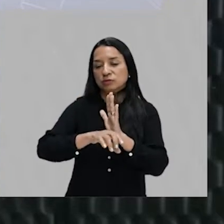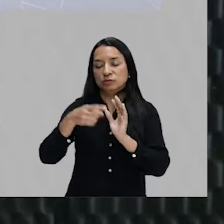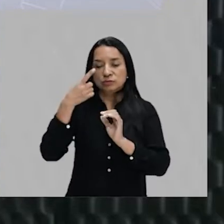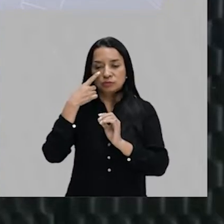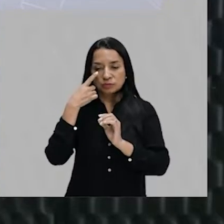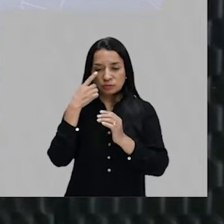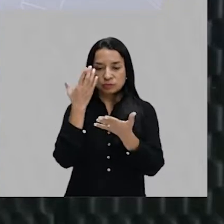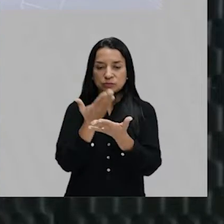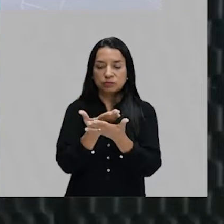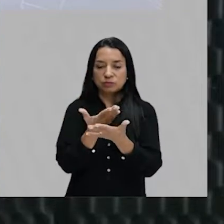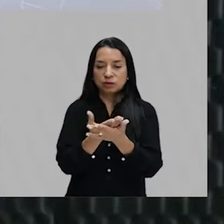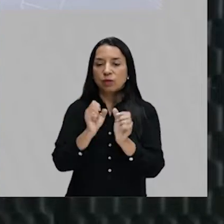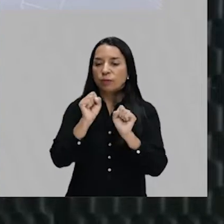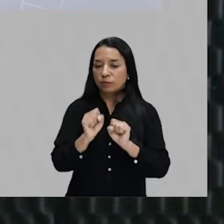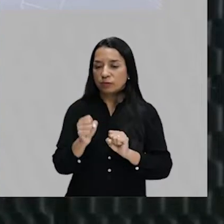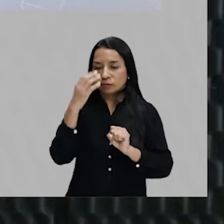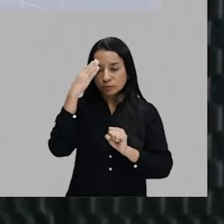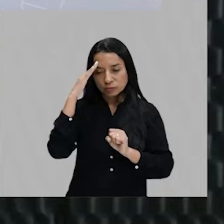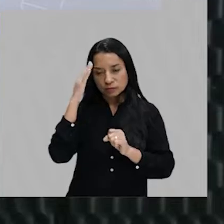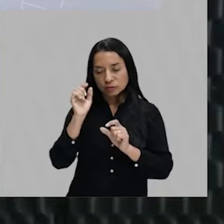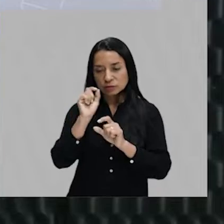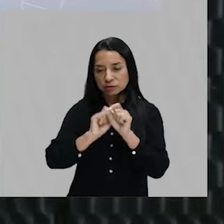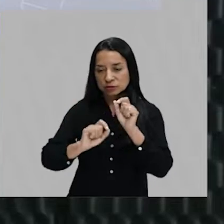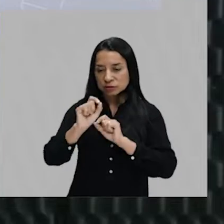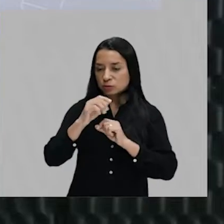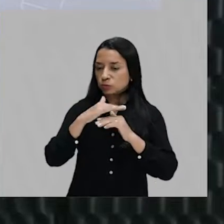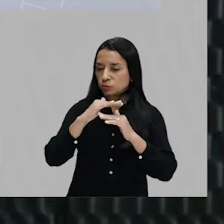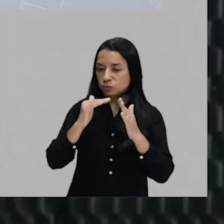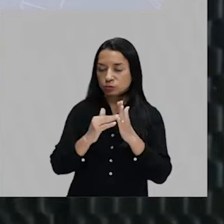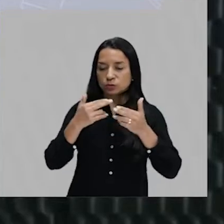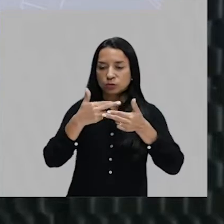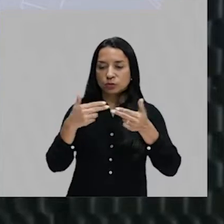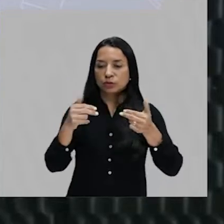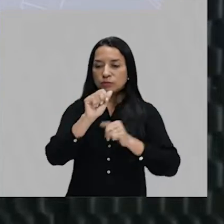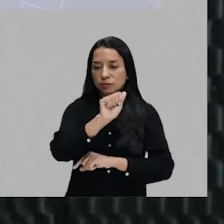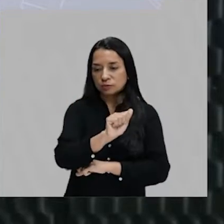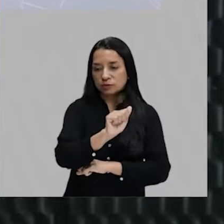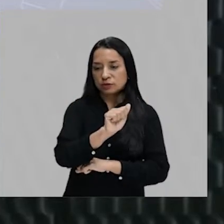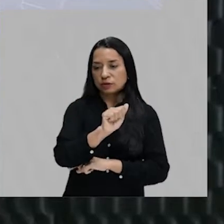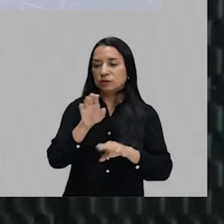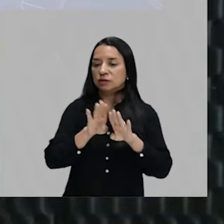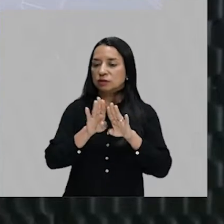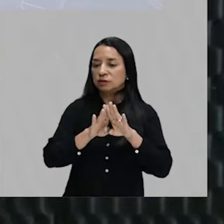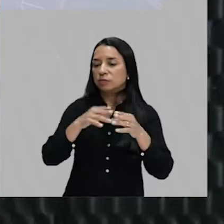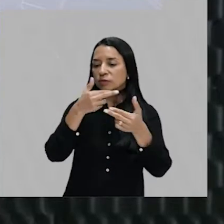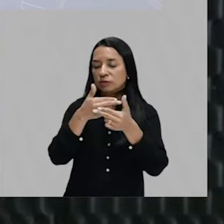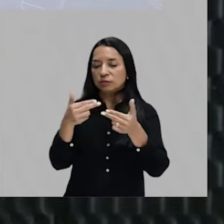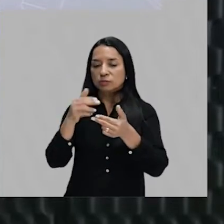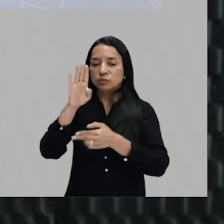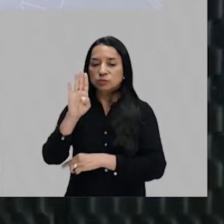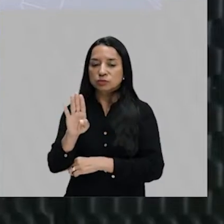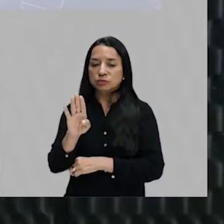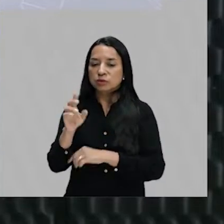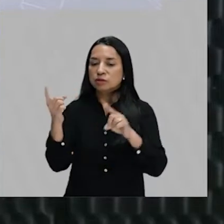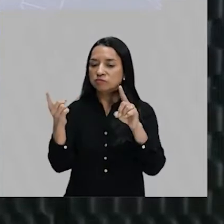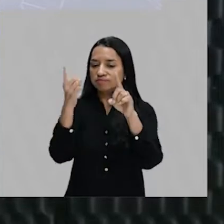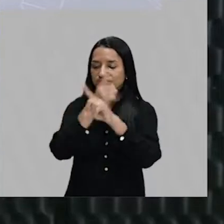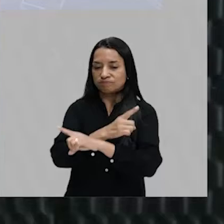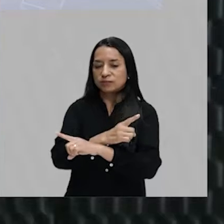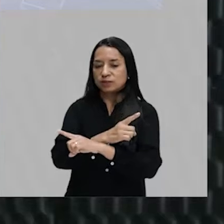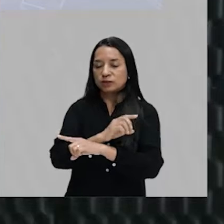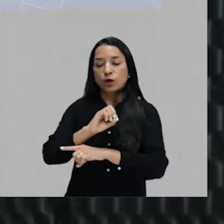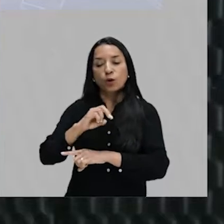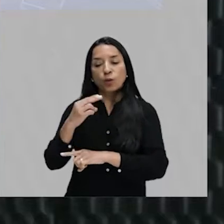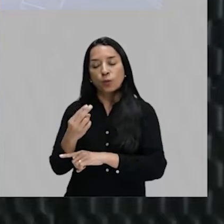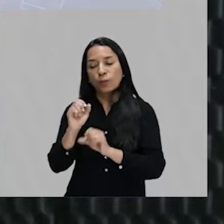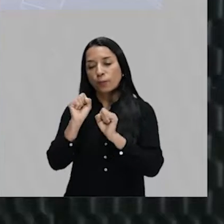né Nós podemos compreender que todo elemento de ar ele é elemento de b e vice-versa né então